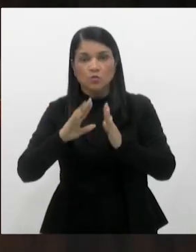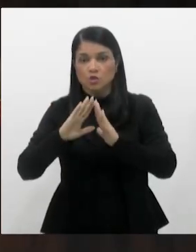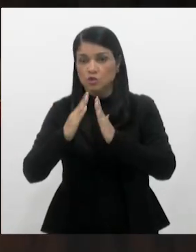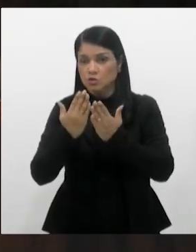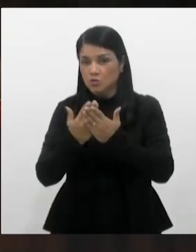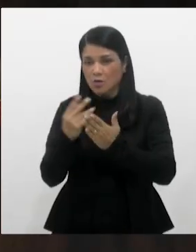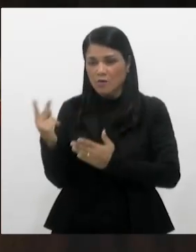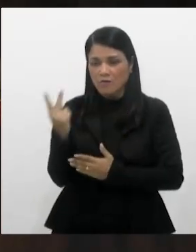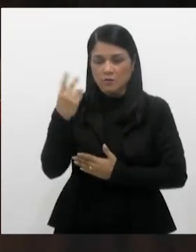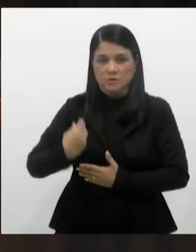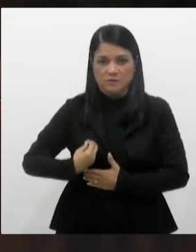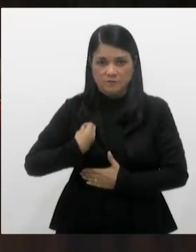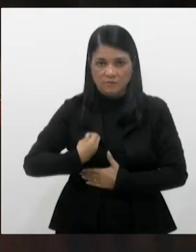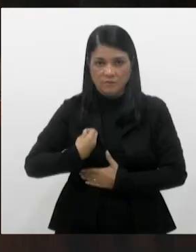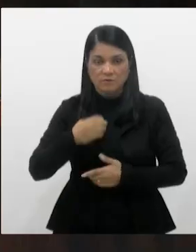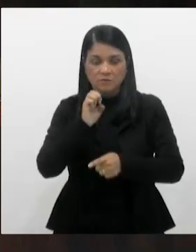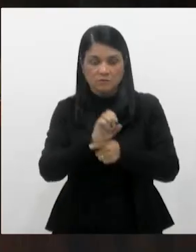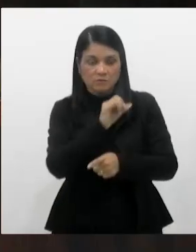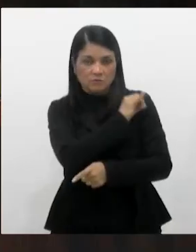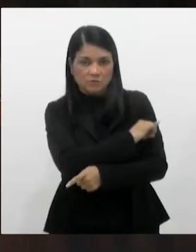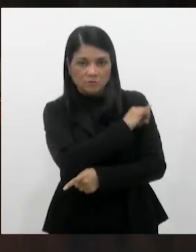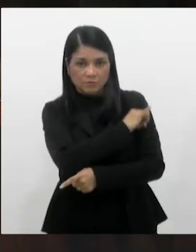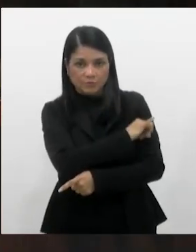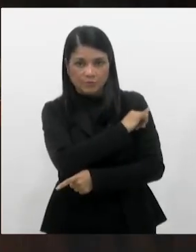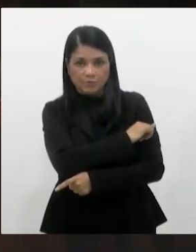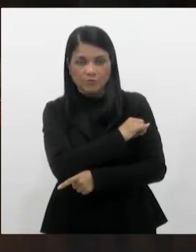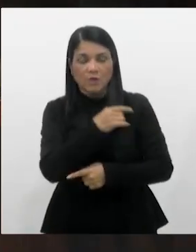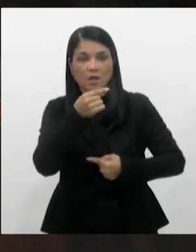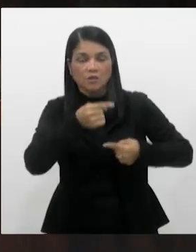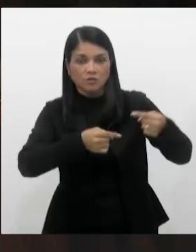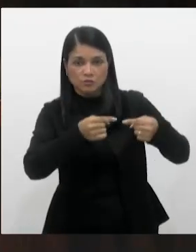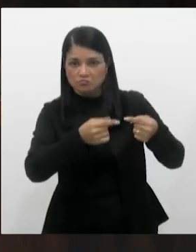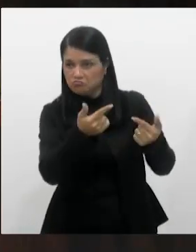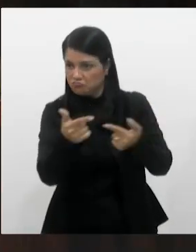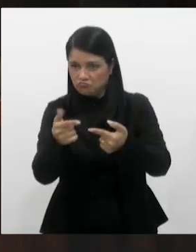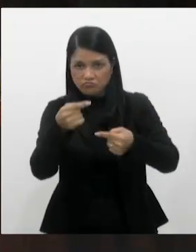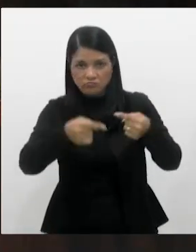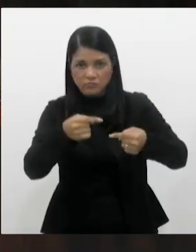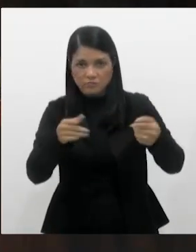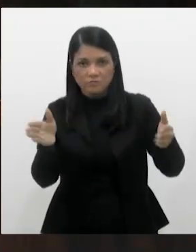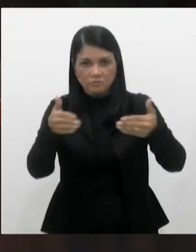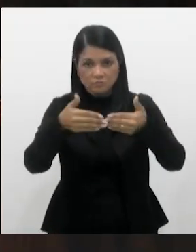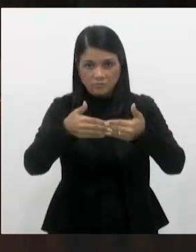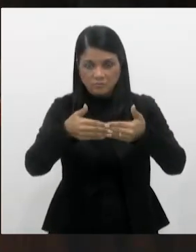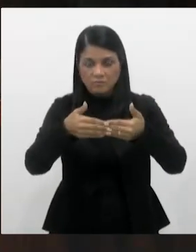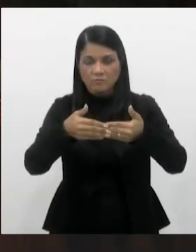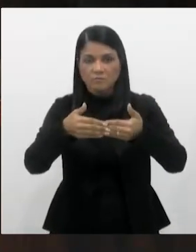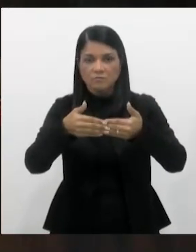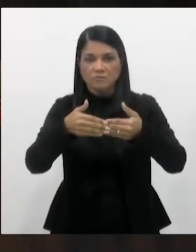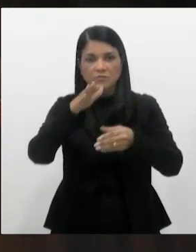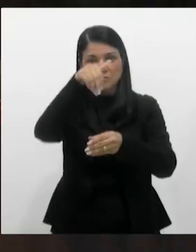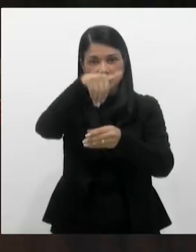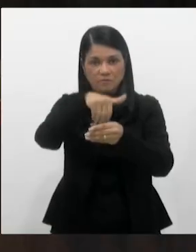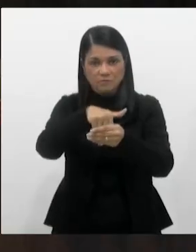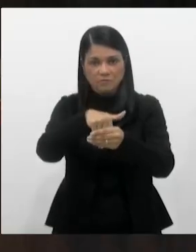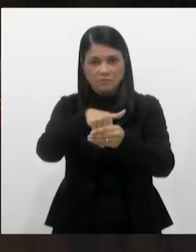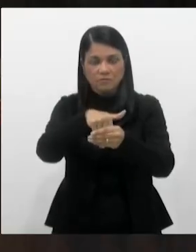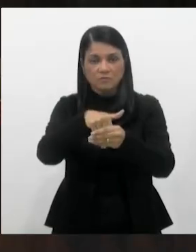Vida, no âmbito do Estado do Rio de Janeiro. Em discussão, não havendo quem queira discutir, encerrada a discussão. Em